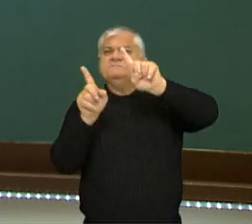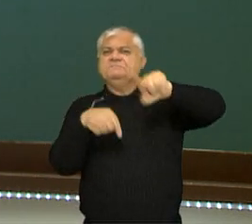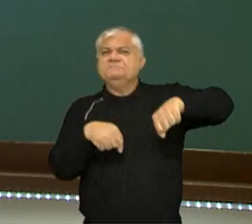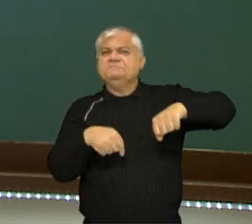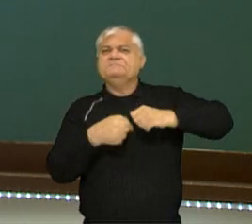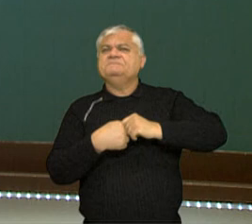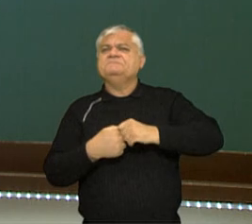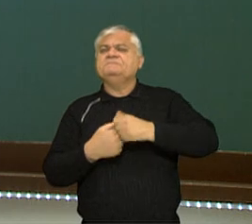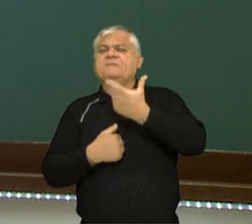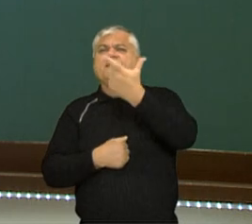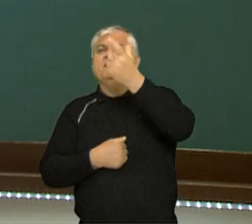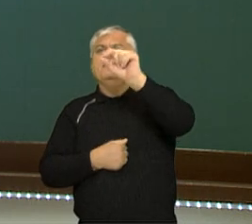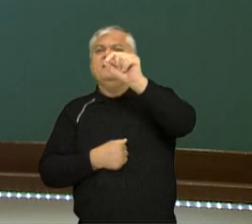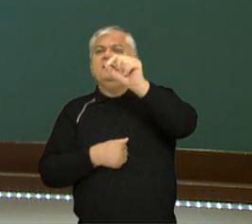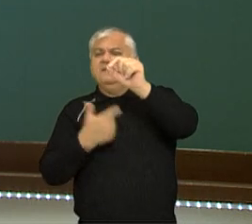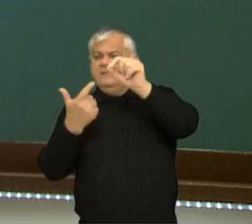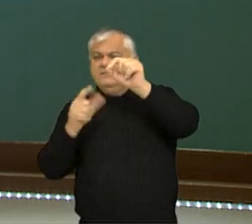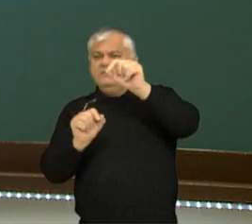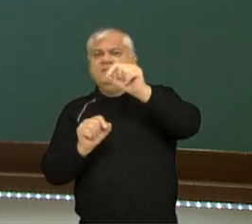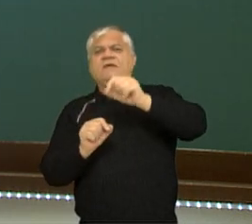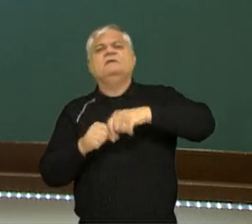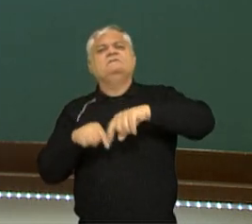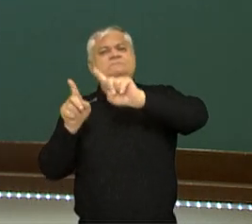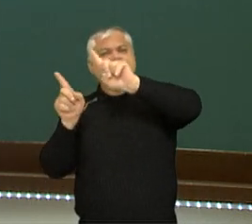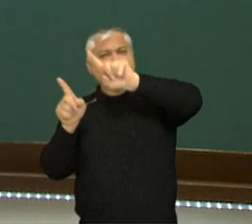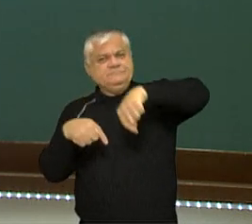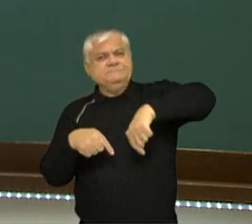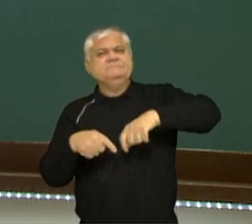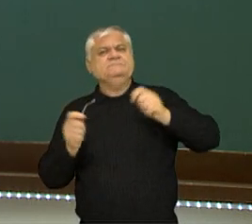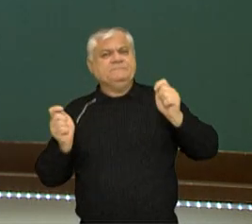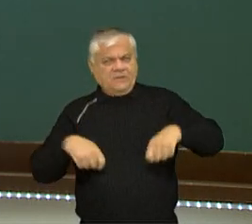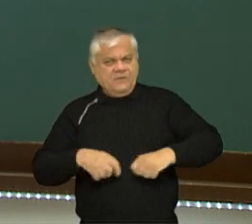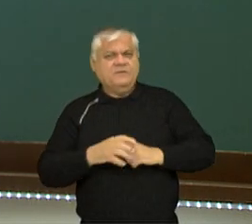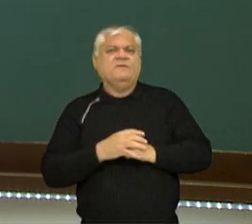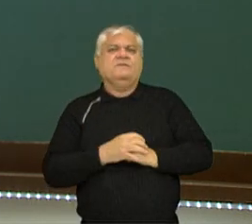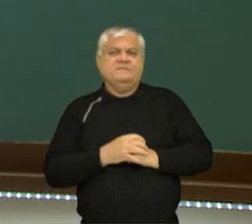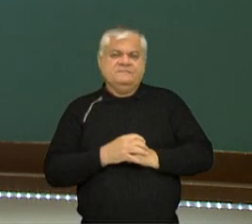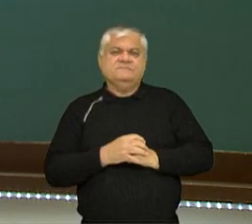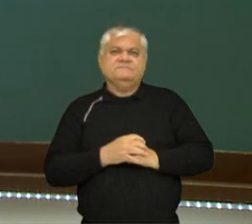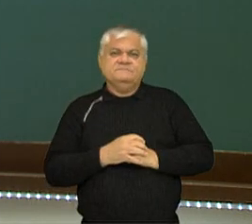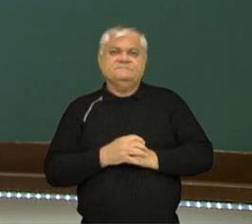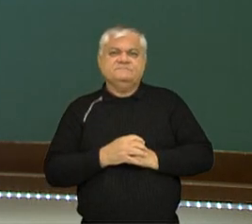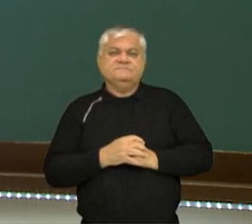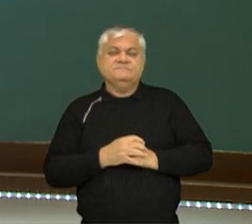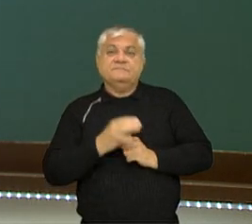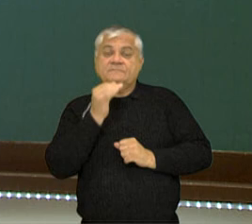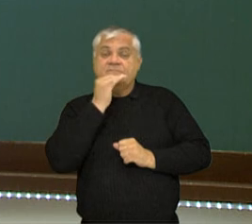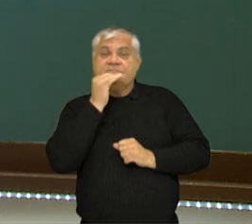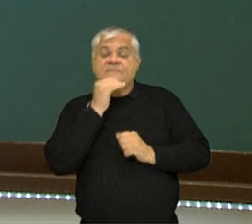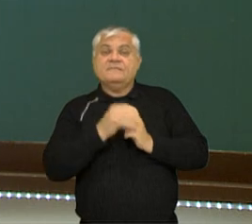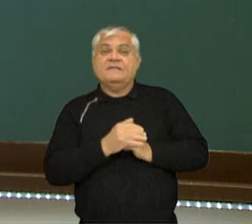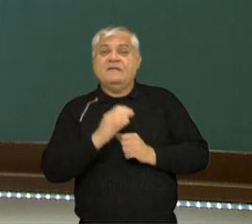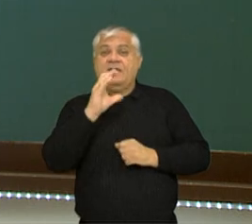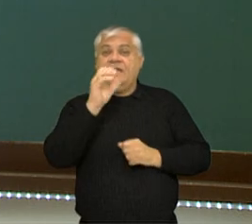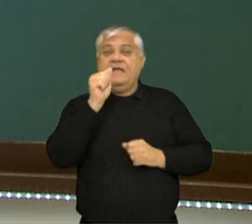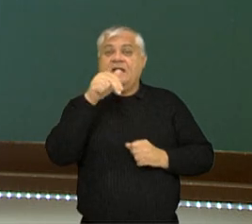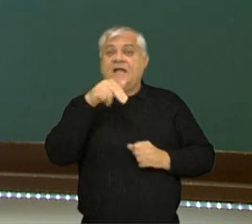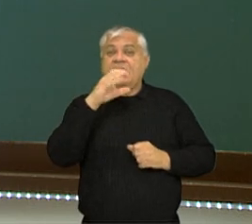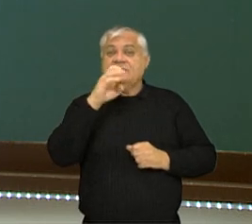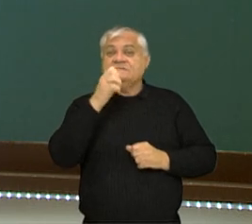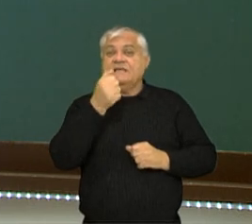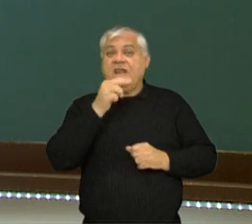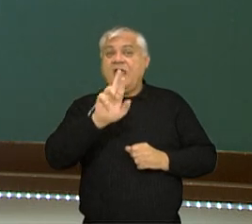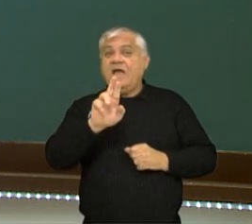cancelar, né? E esse 10 com esse 10 eu também posso cancelar. Quando eu falo essa palavra